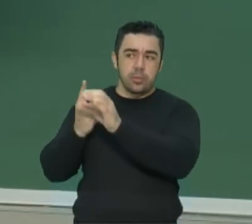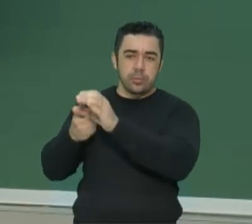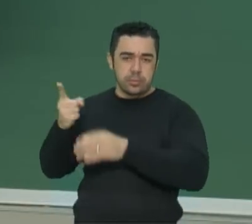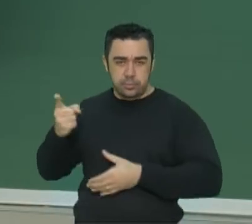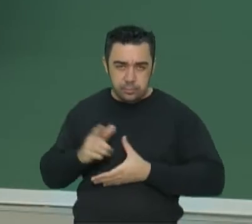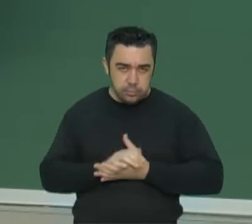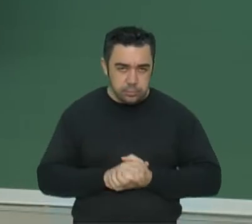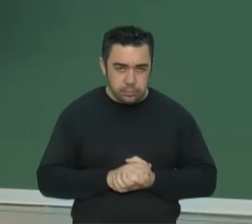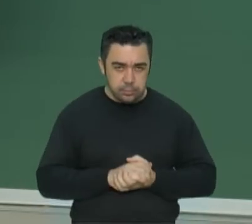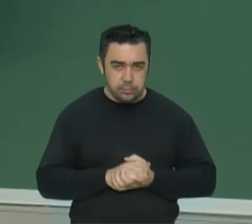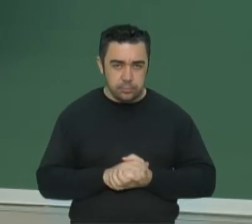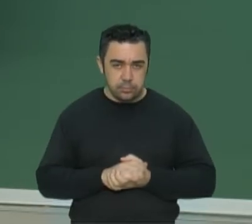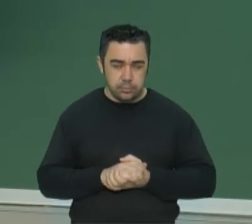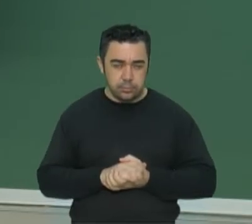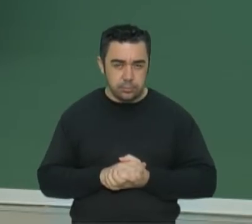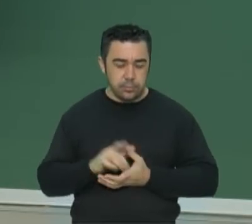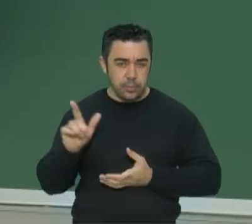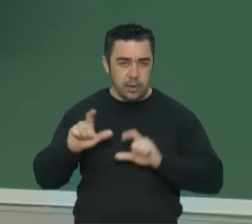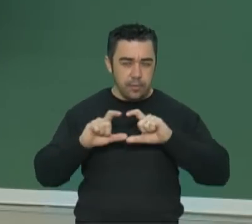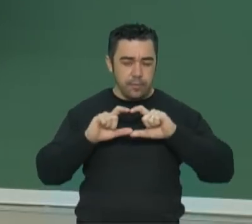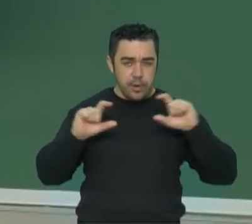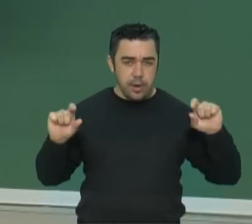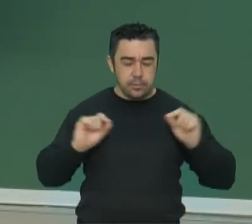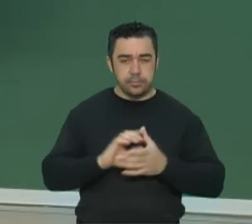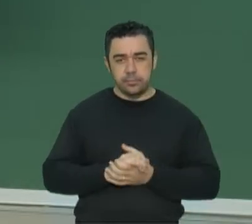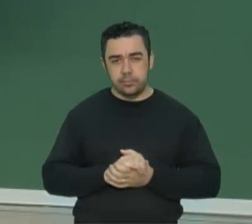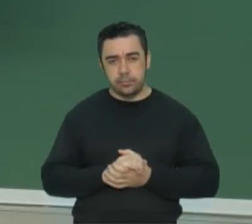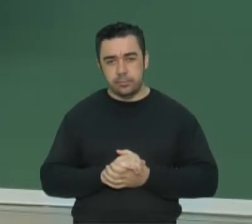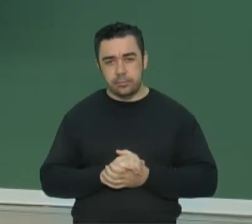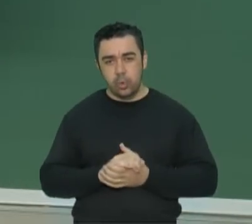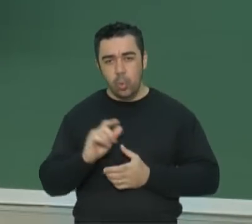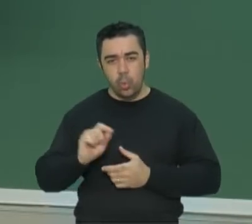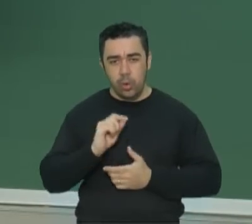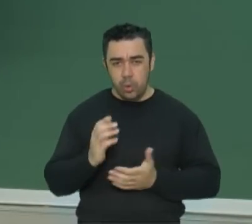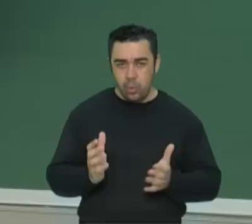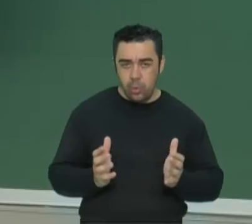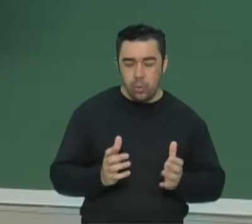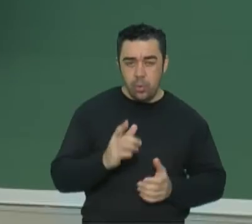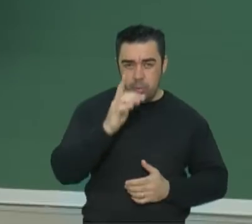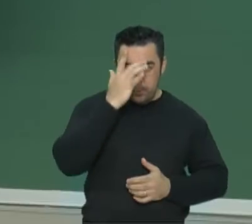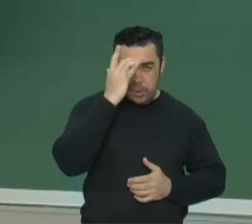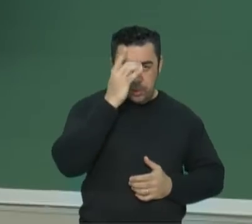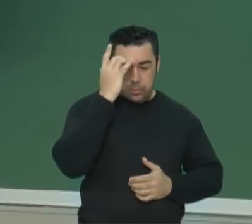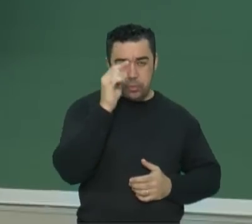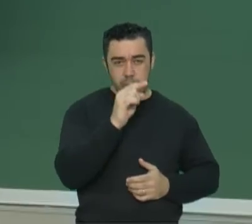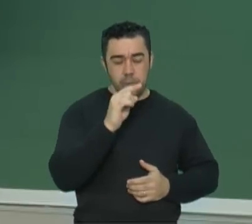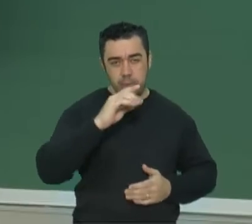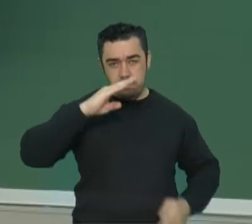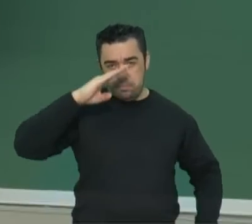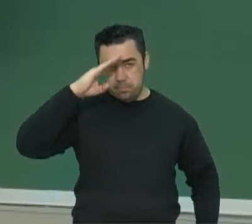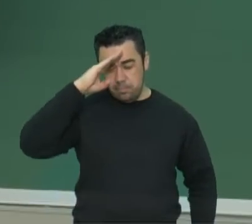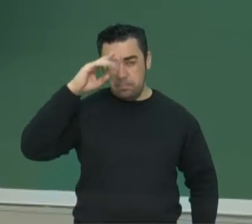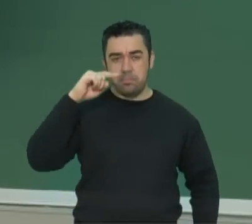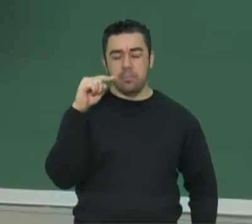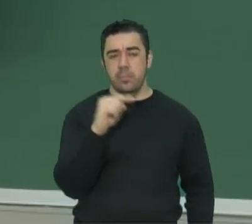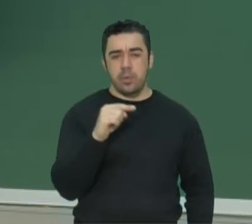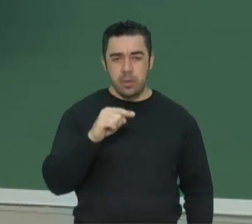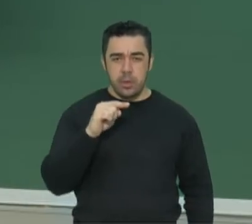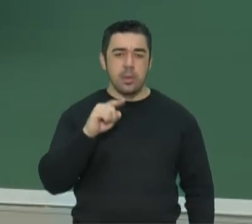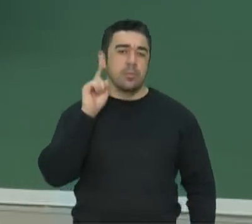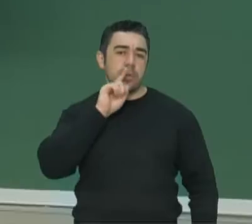claro. Aqui a frase está dizendo: a lealdade de um americano é mais forte do